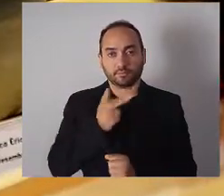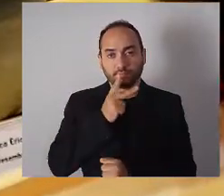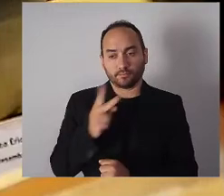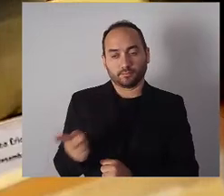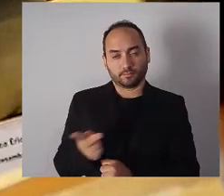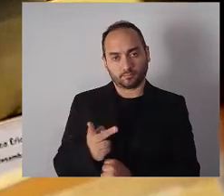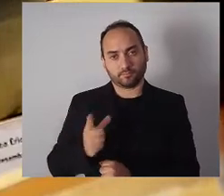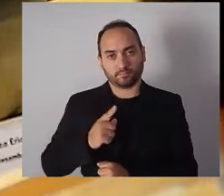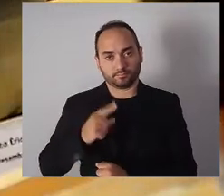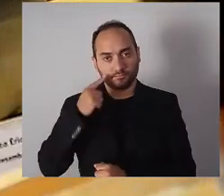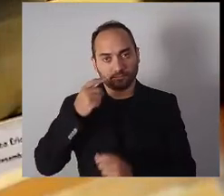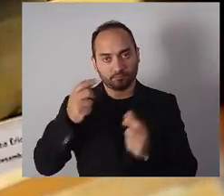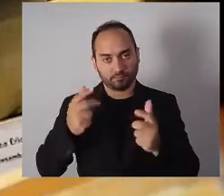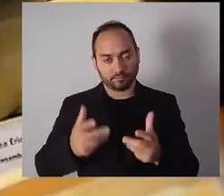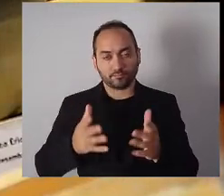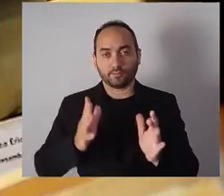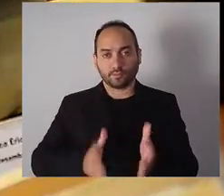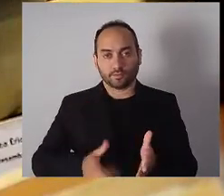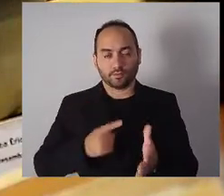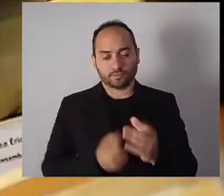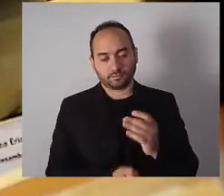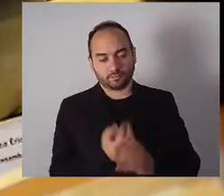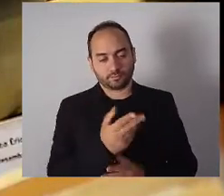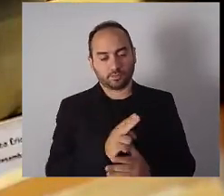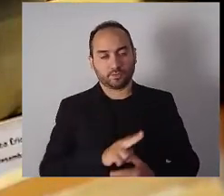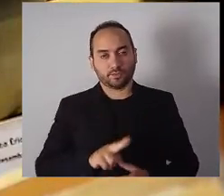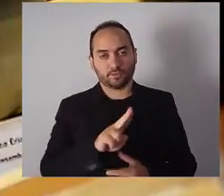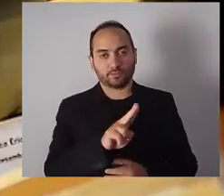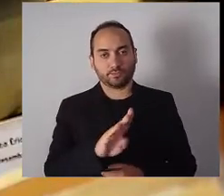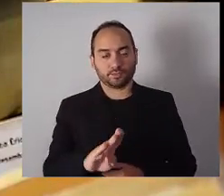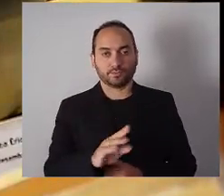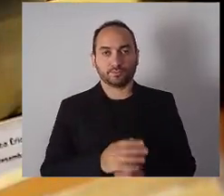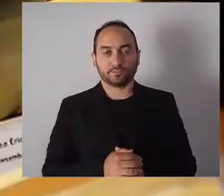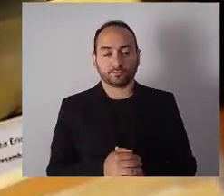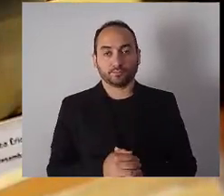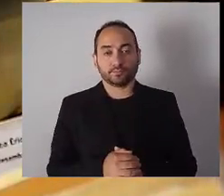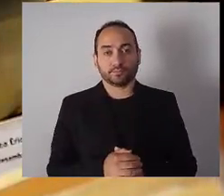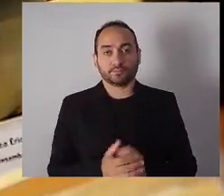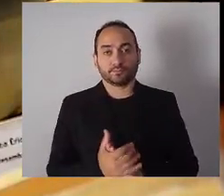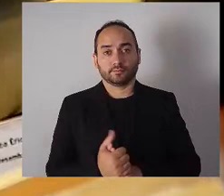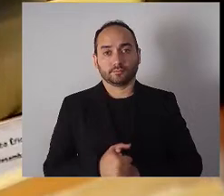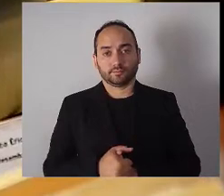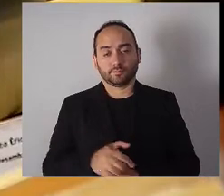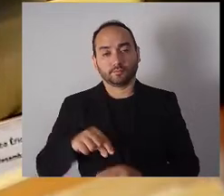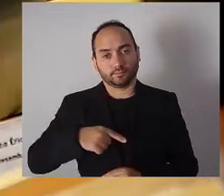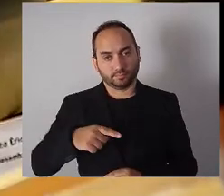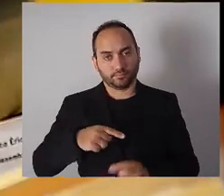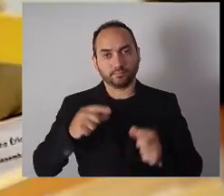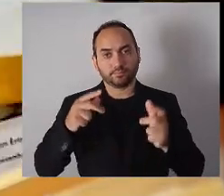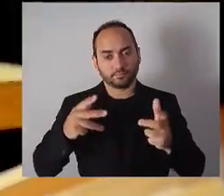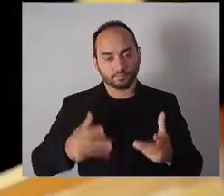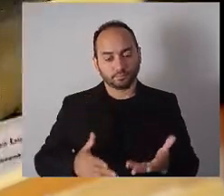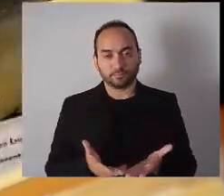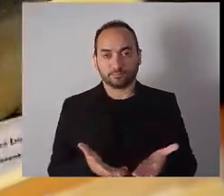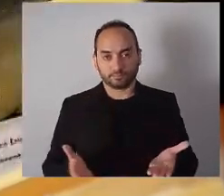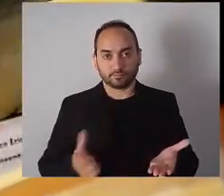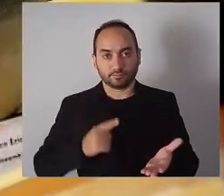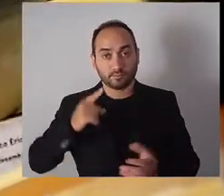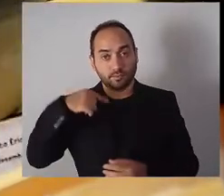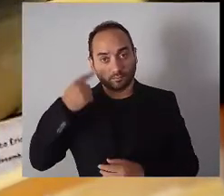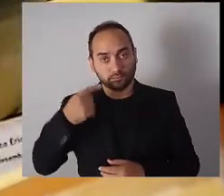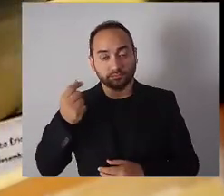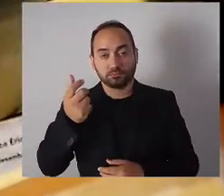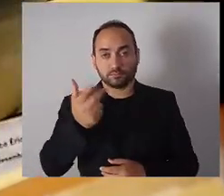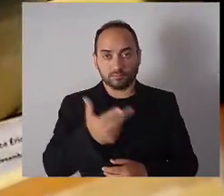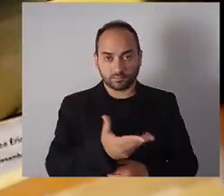dos dois partidos já que eu mencionei e a criação do União Brasil. Eu fui além porque existe um fato que foi trazido pelos